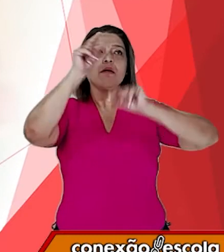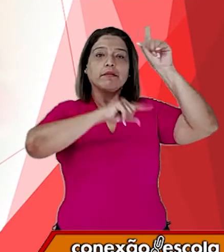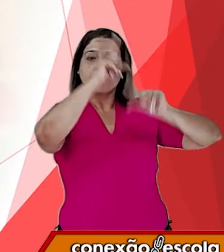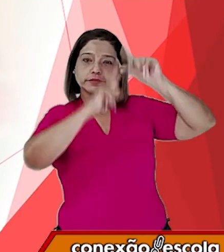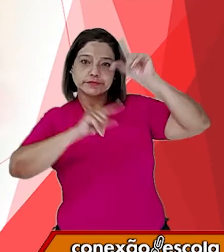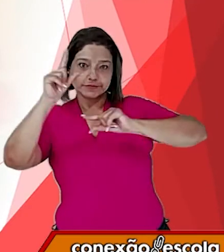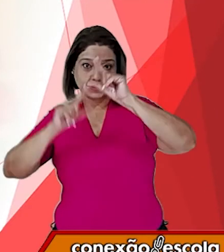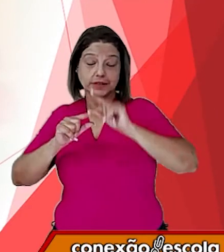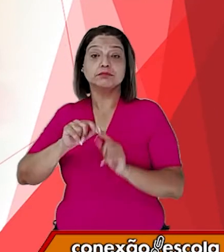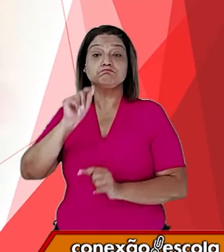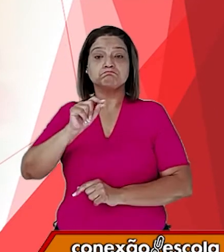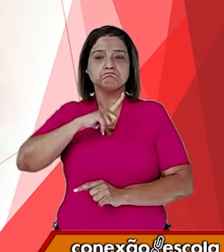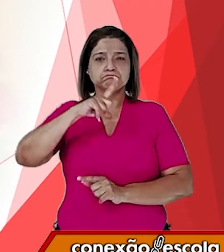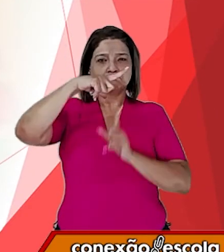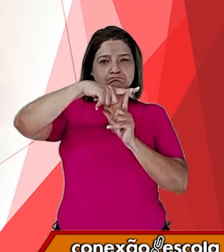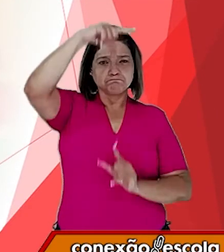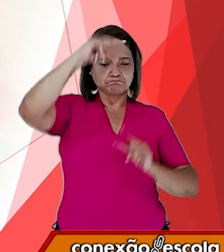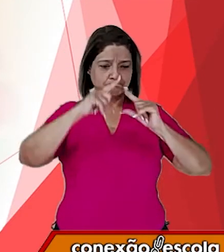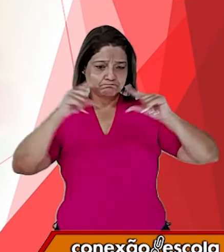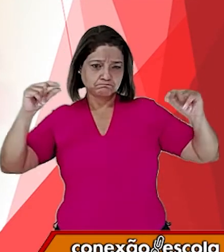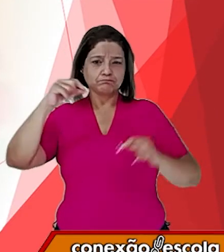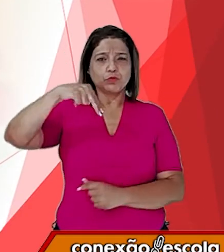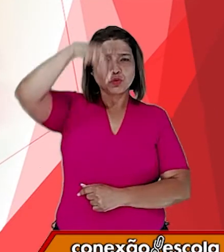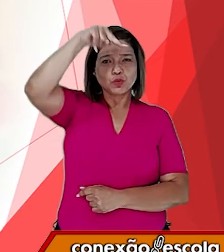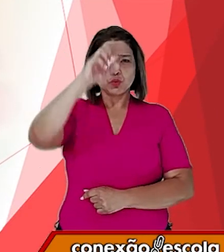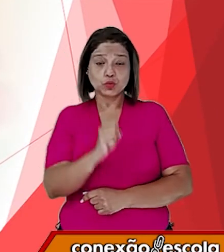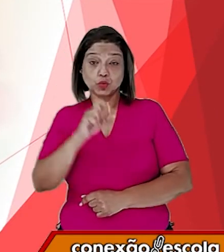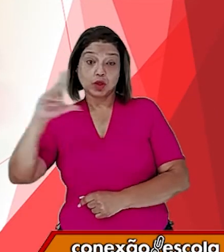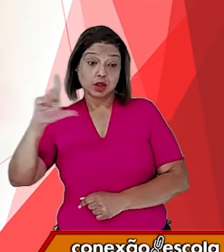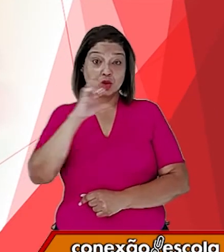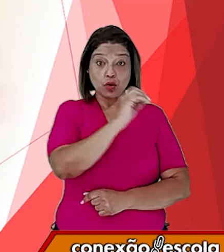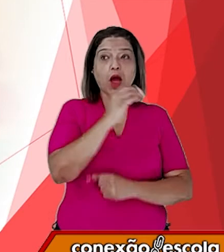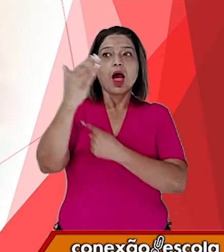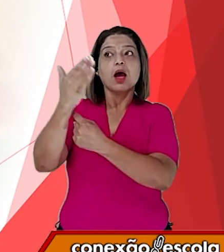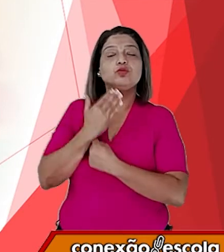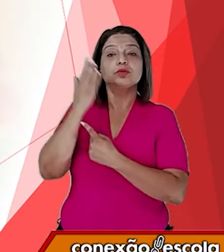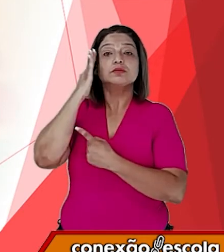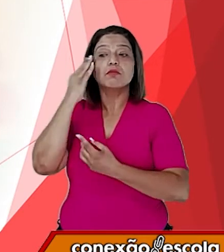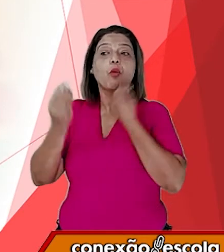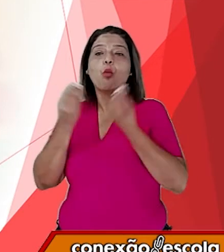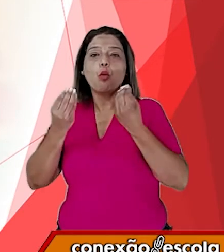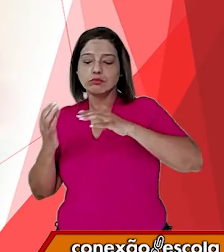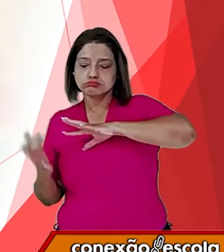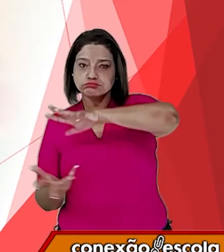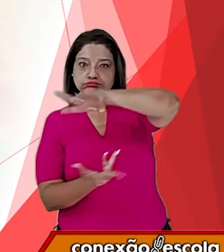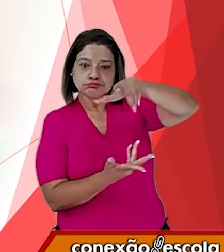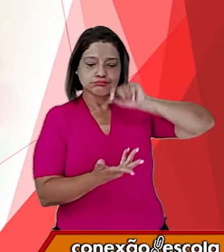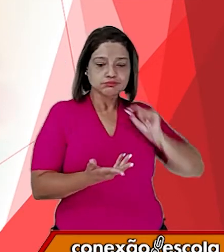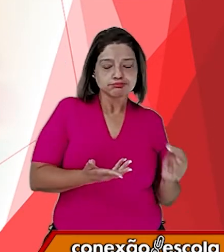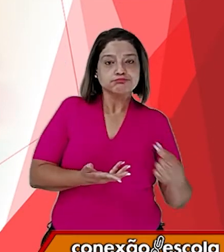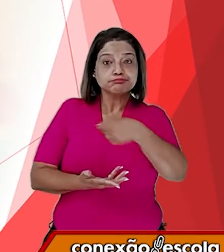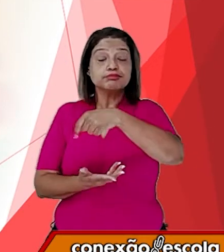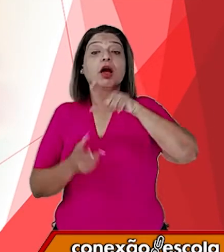pontos cardeais são utilizados para a nossa orientação na superfície terrestre. E, da mesma forma, para